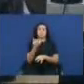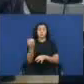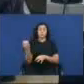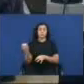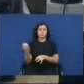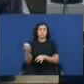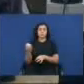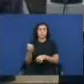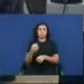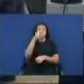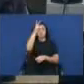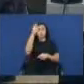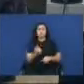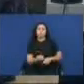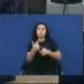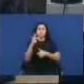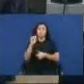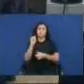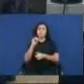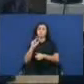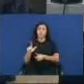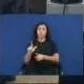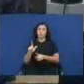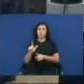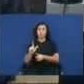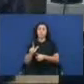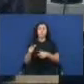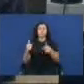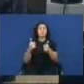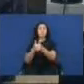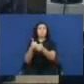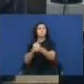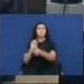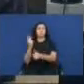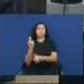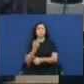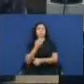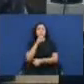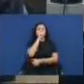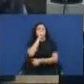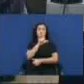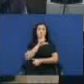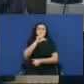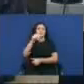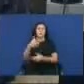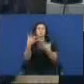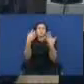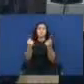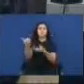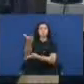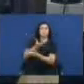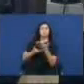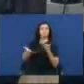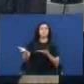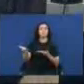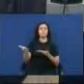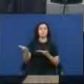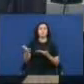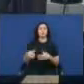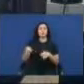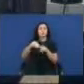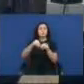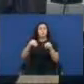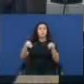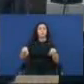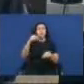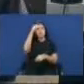cedeu à FAO, e a FAO funcionava no shopping antigo, lá no Limeira Shopping. Depois ela aceitou uma proposta da prefeitura, e um dos